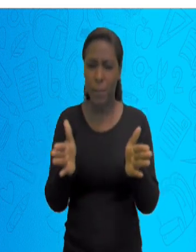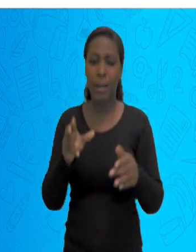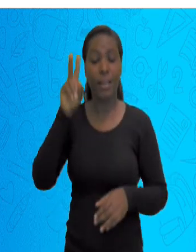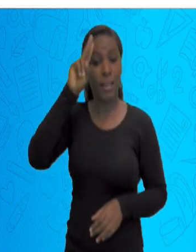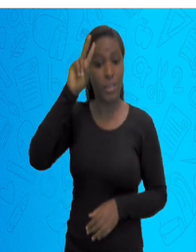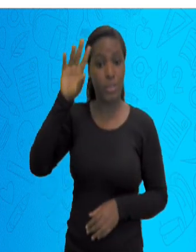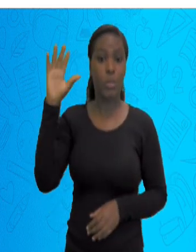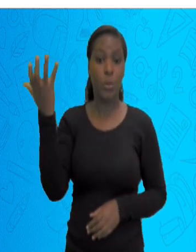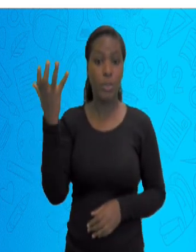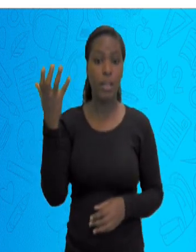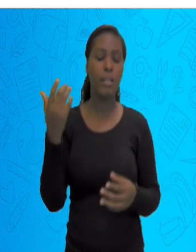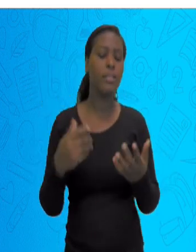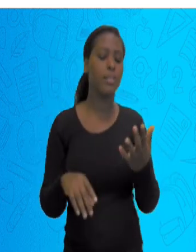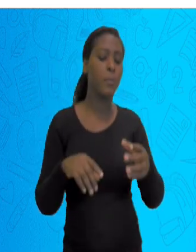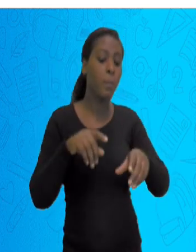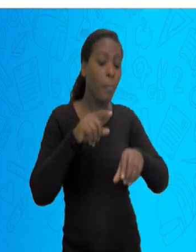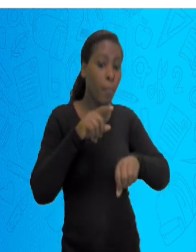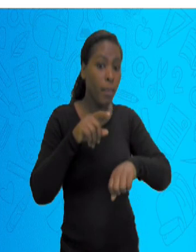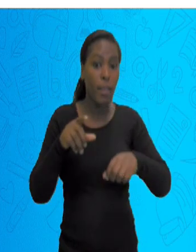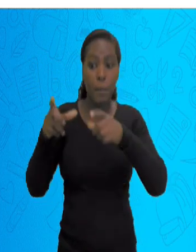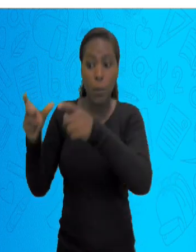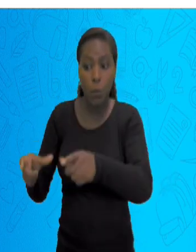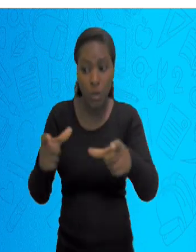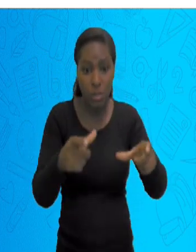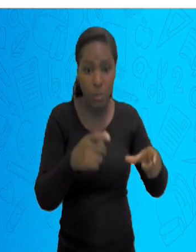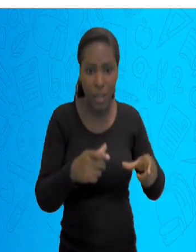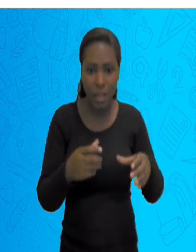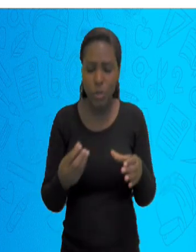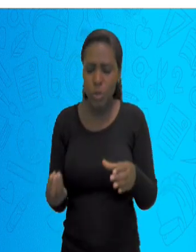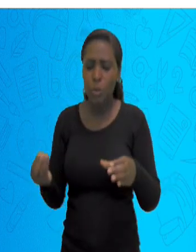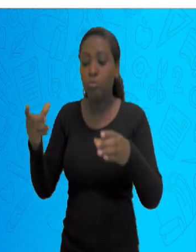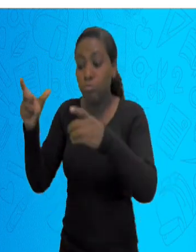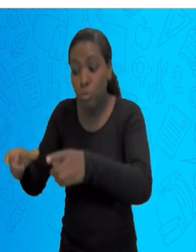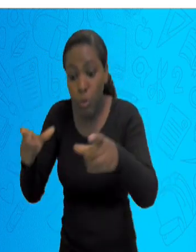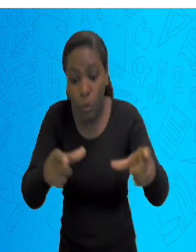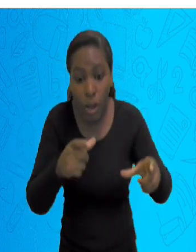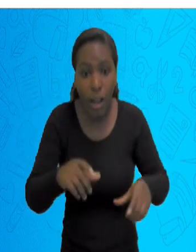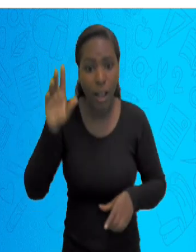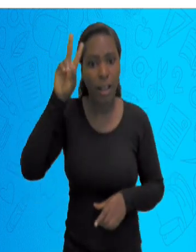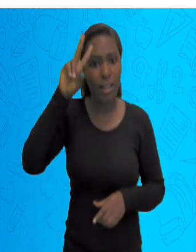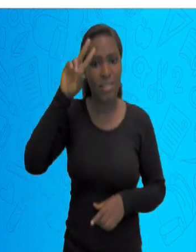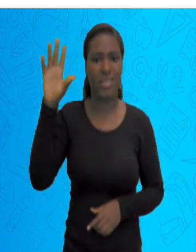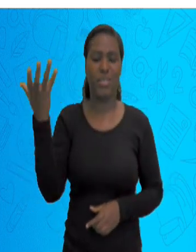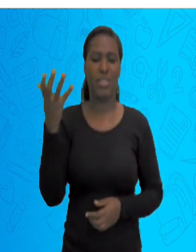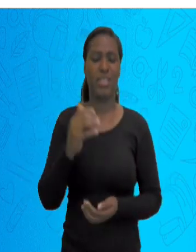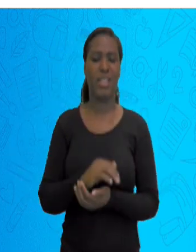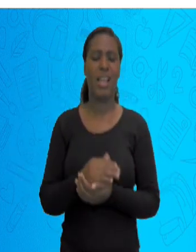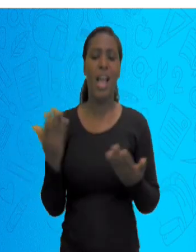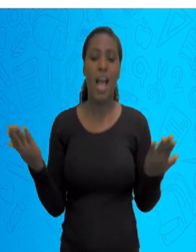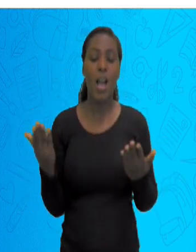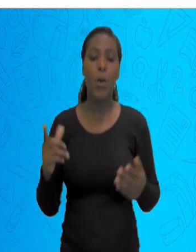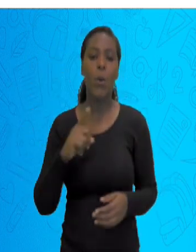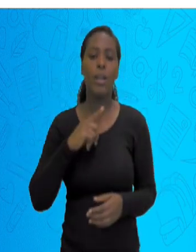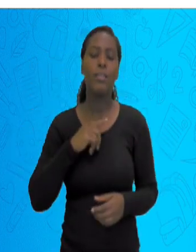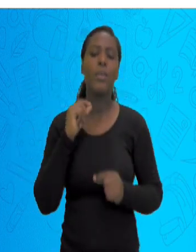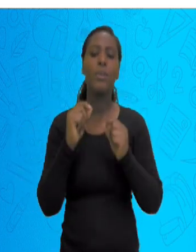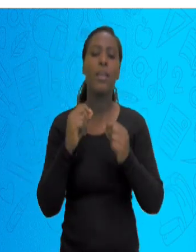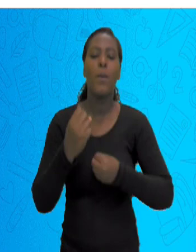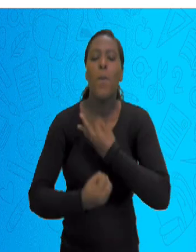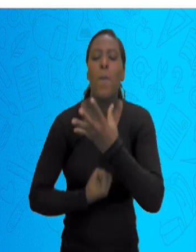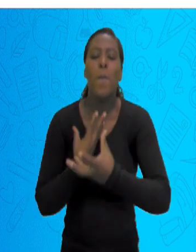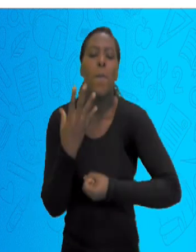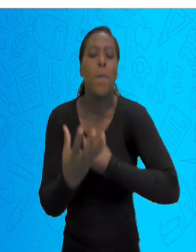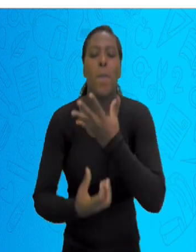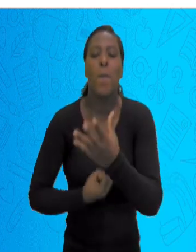Agora temos um poema narrativo, A Morte do Leiteiro, Carlos Drummond de